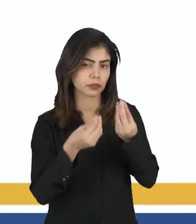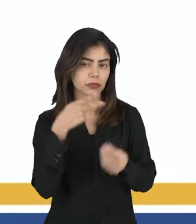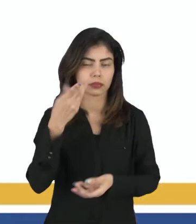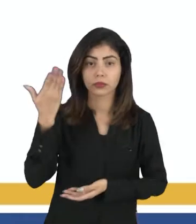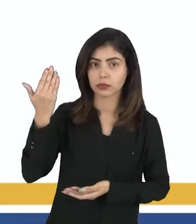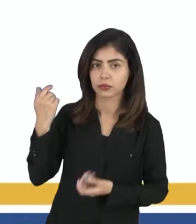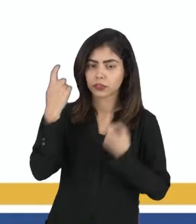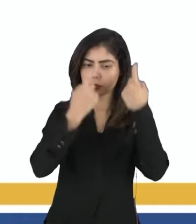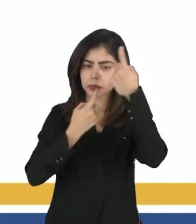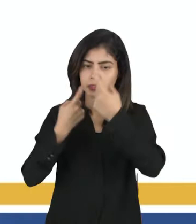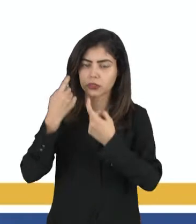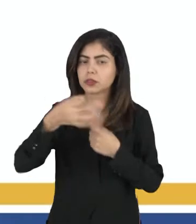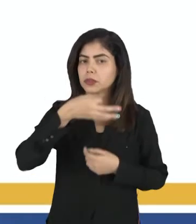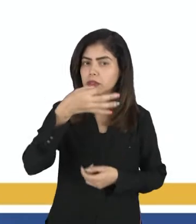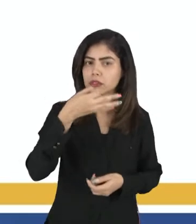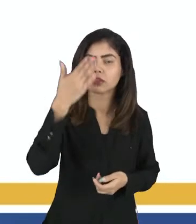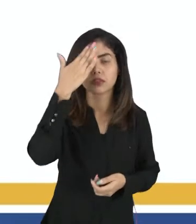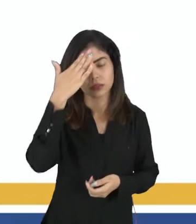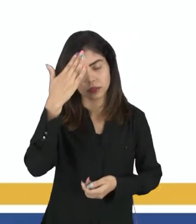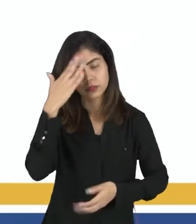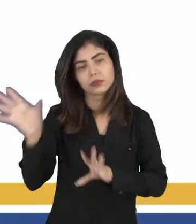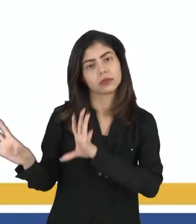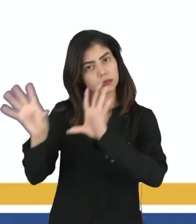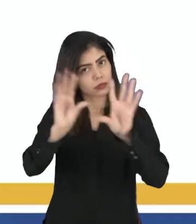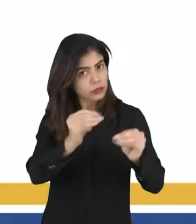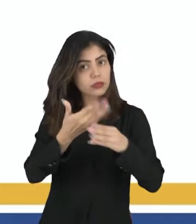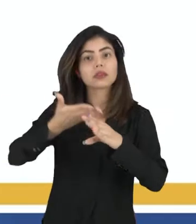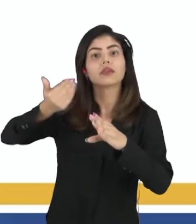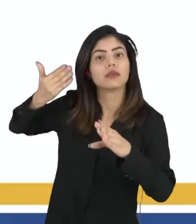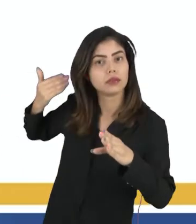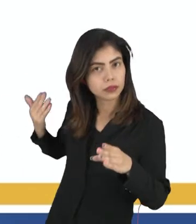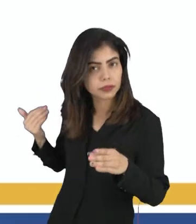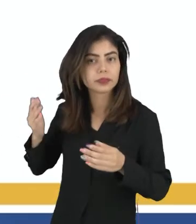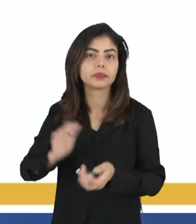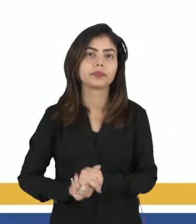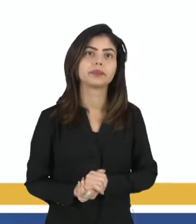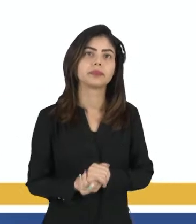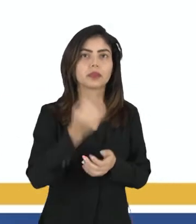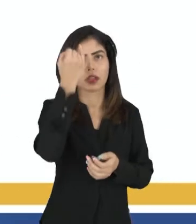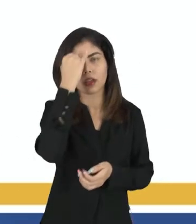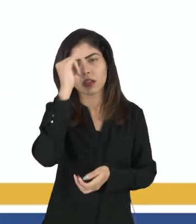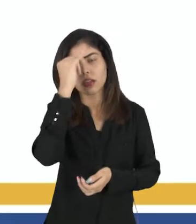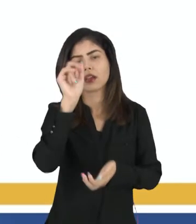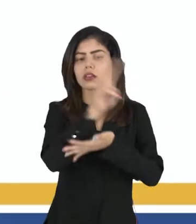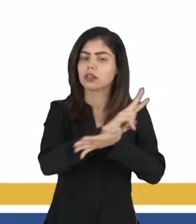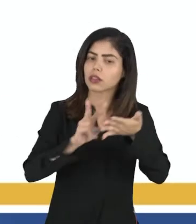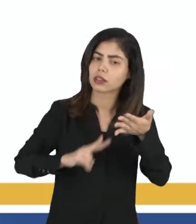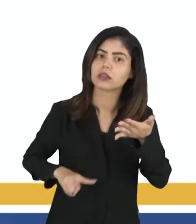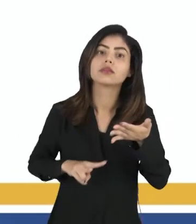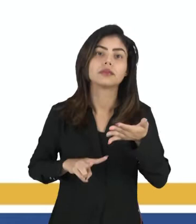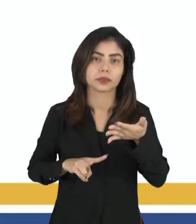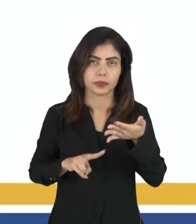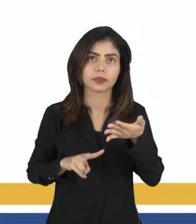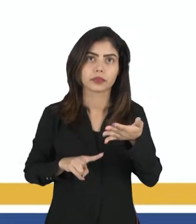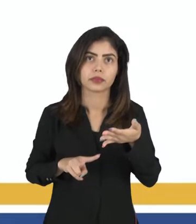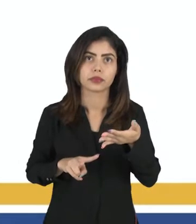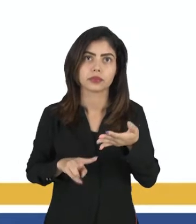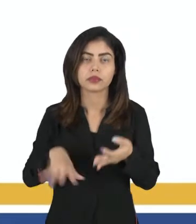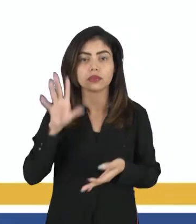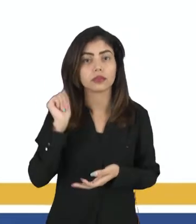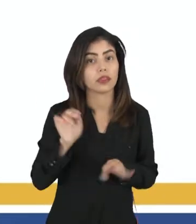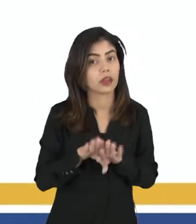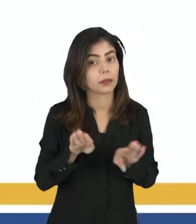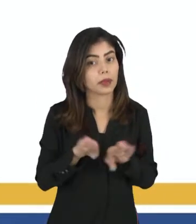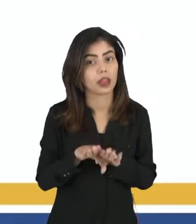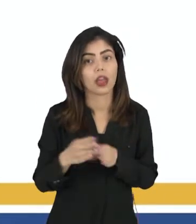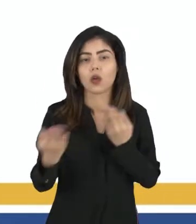né, que foram ressaltadas, né, anteriormente, né, são as ideias de leitores e de ouvintes